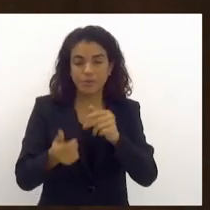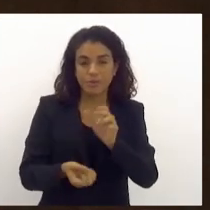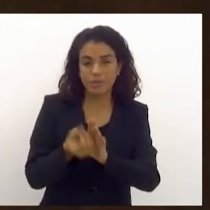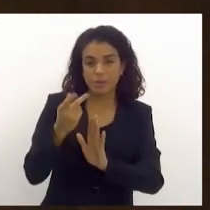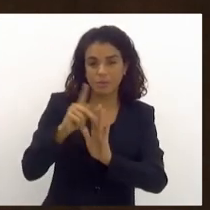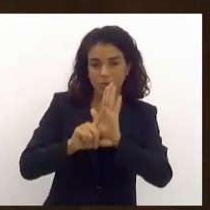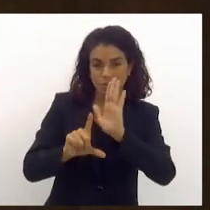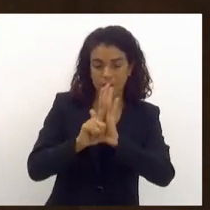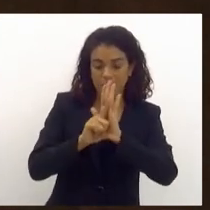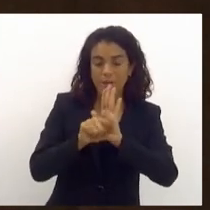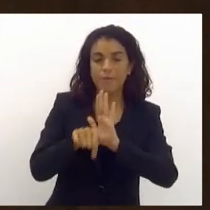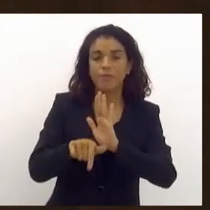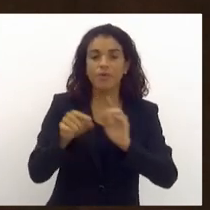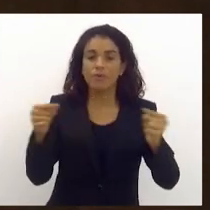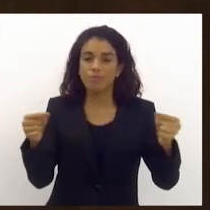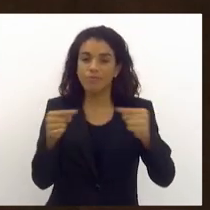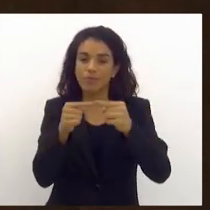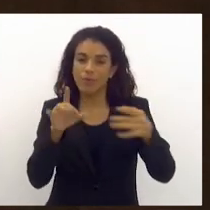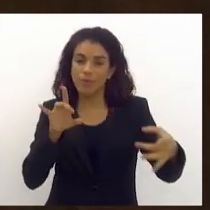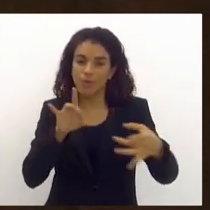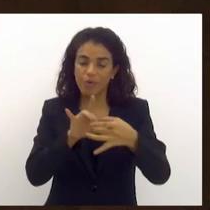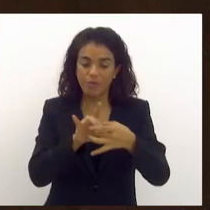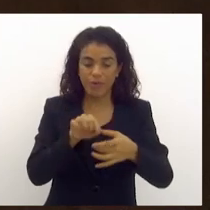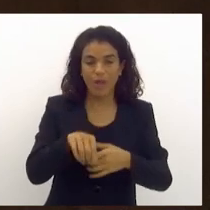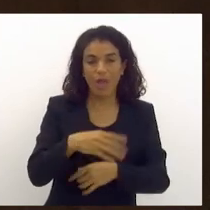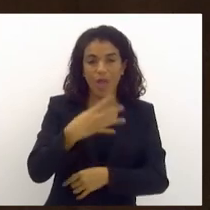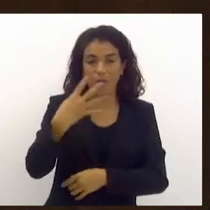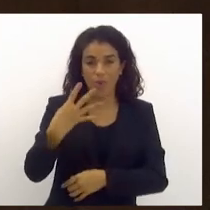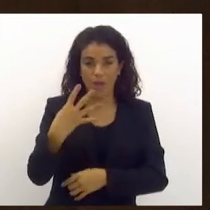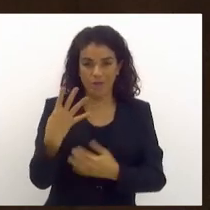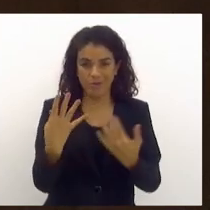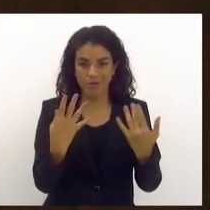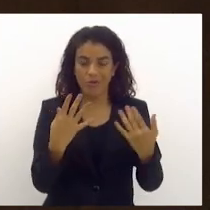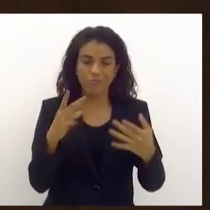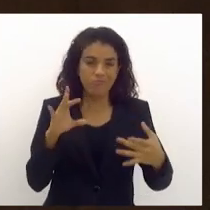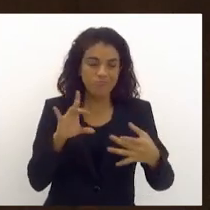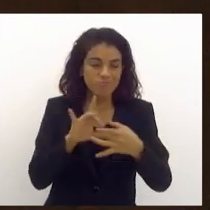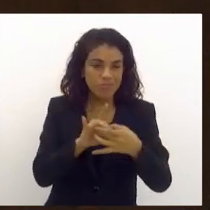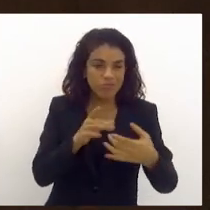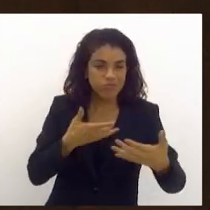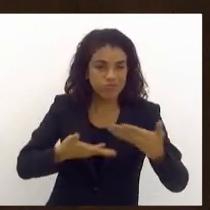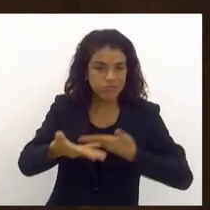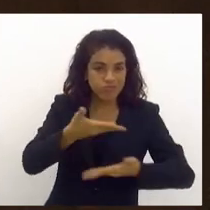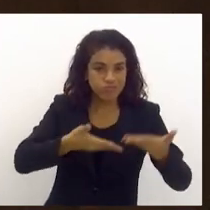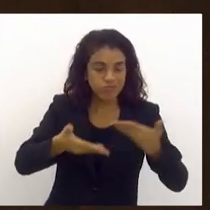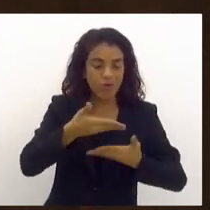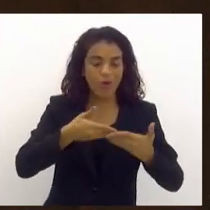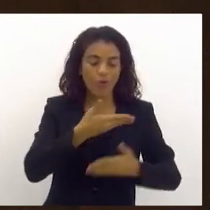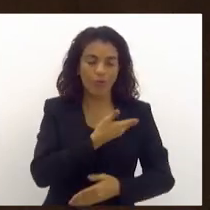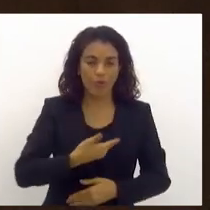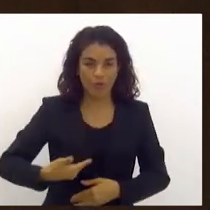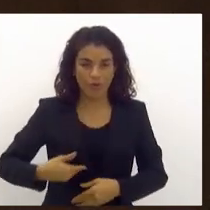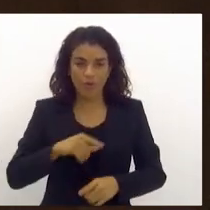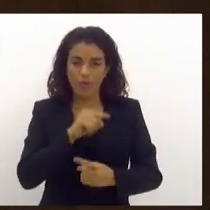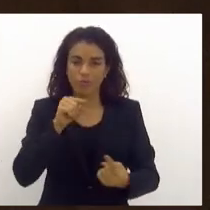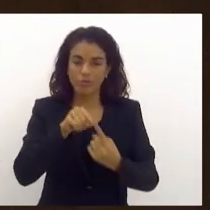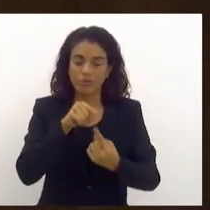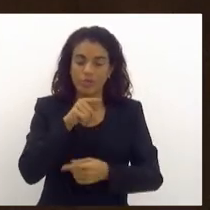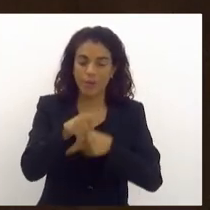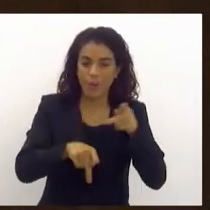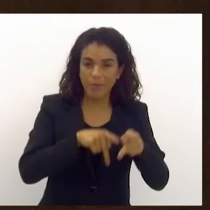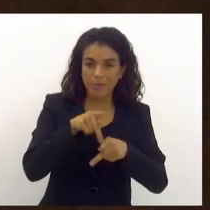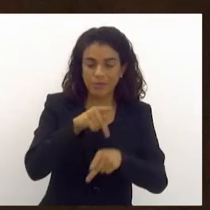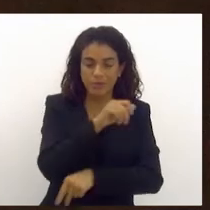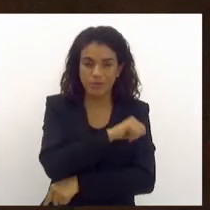em conformidade absoluta, a quatro mãos com o governo, para que, de fato, a população do Rio de Janeiro tenha